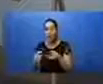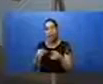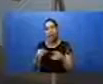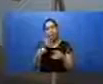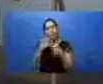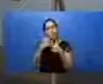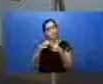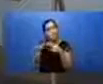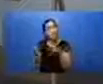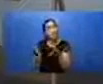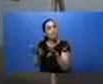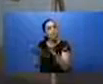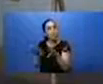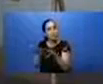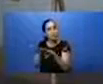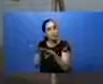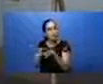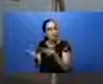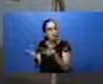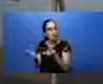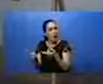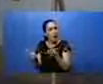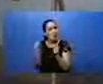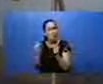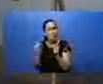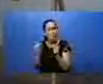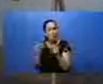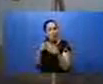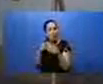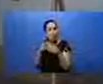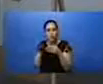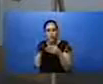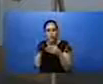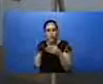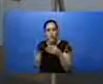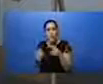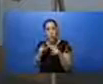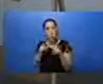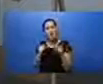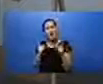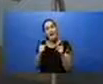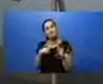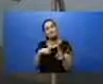divisão também. A divisão também pode ser feita direto. Qual que é o problema?